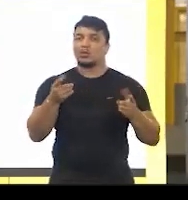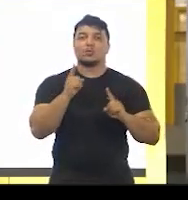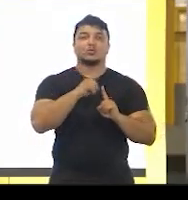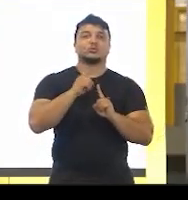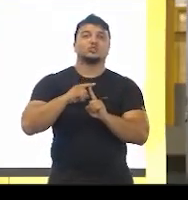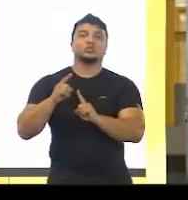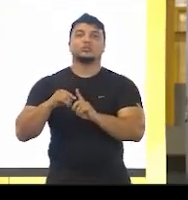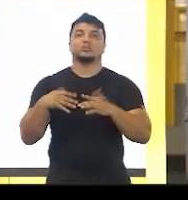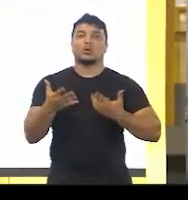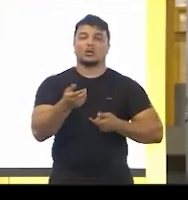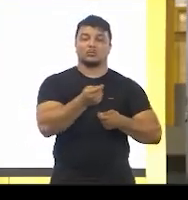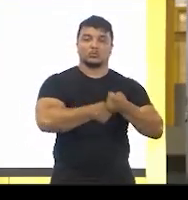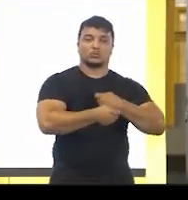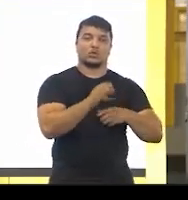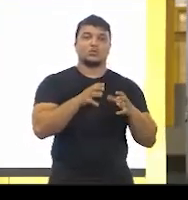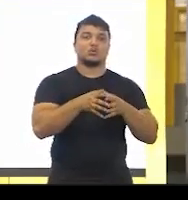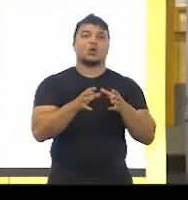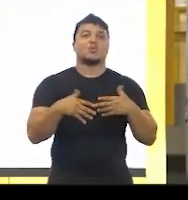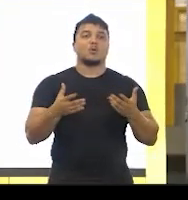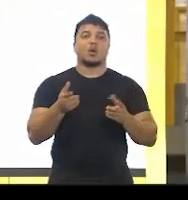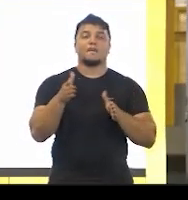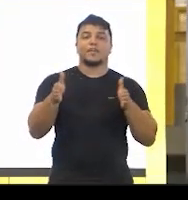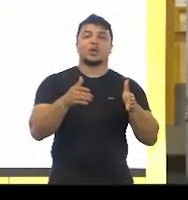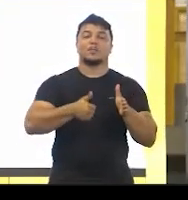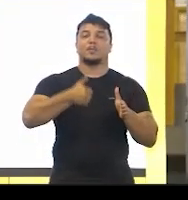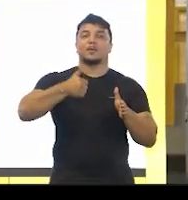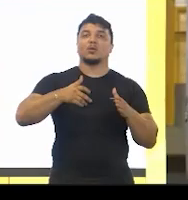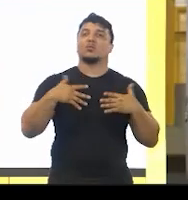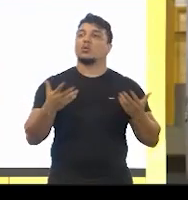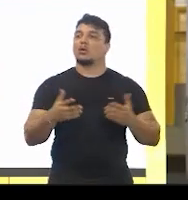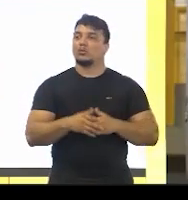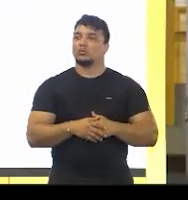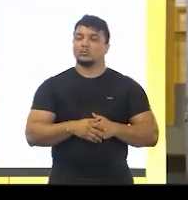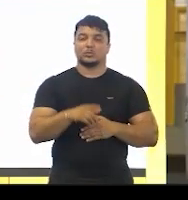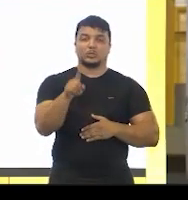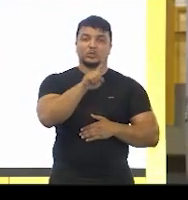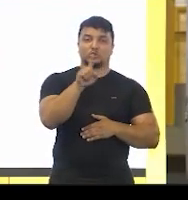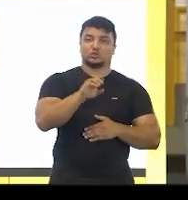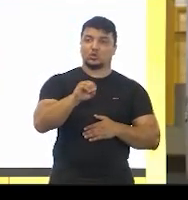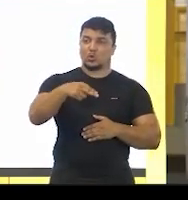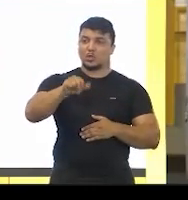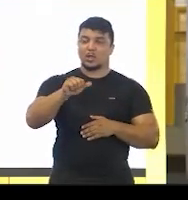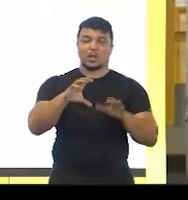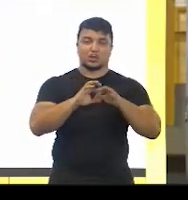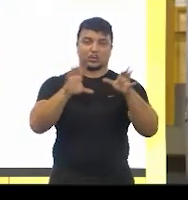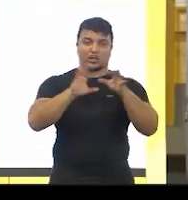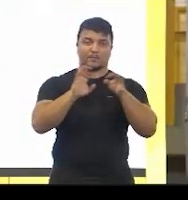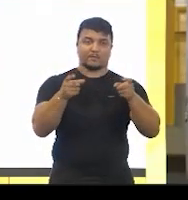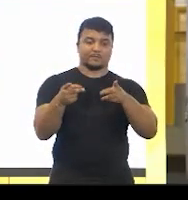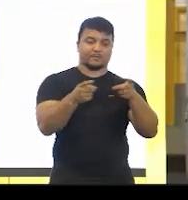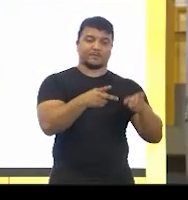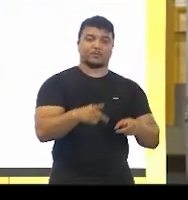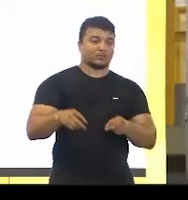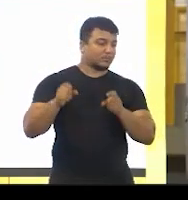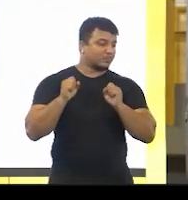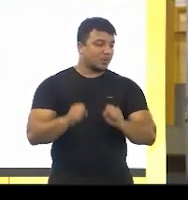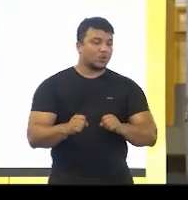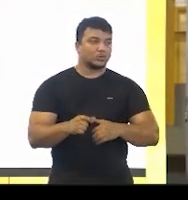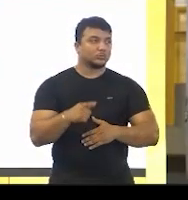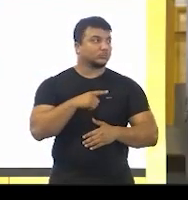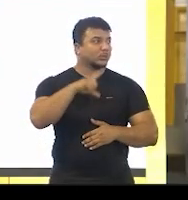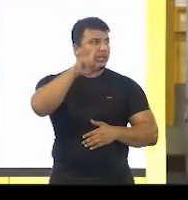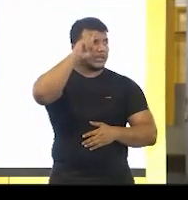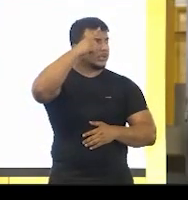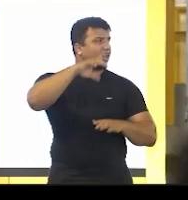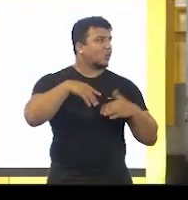as fases de formação de um bloco econômico? Primeira fase, zona de livre comércio. Qual é a ideia